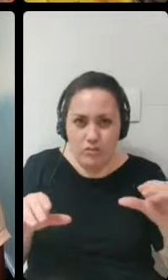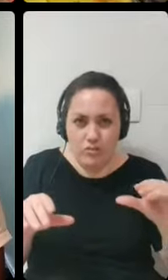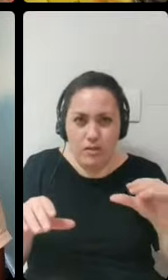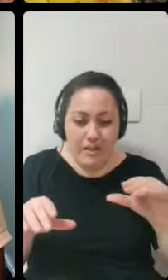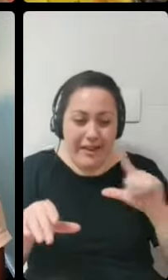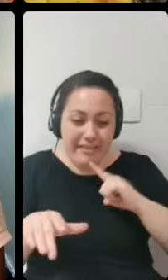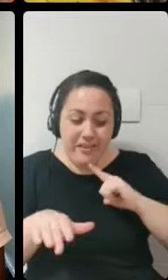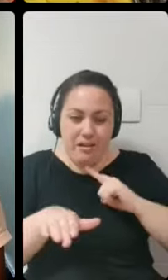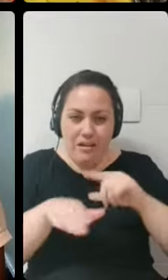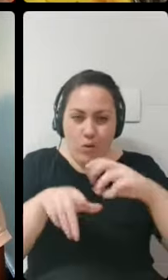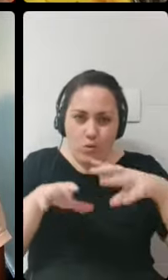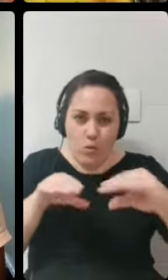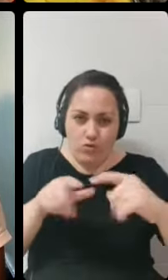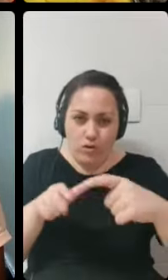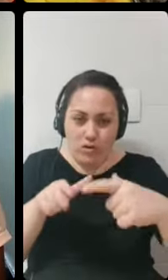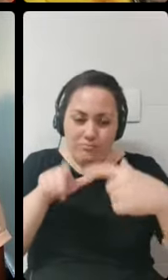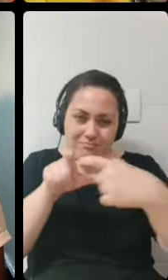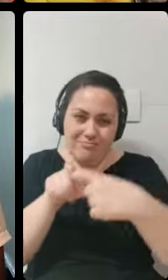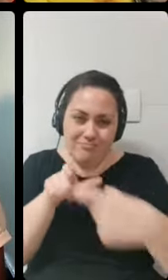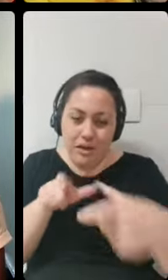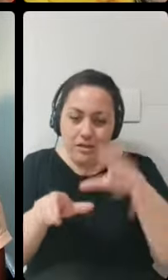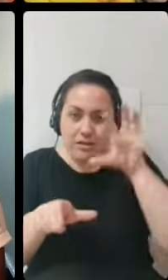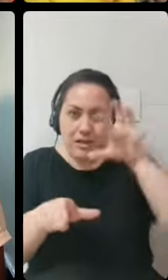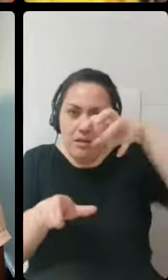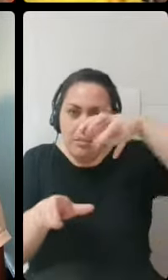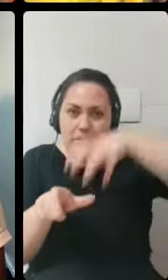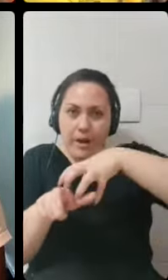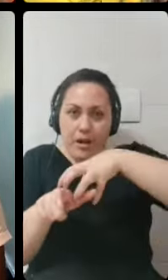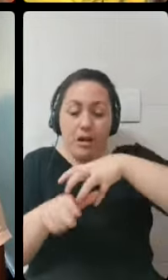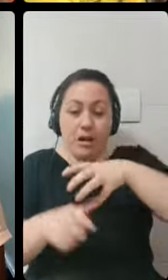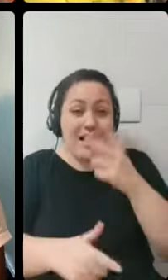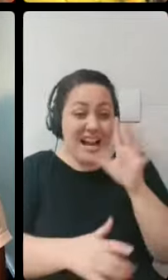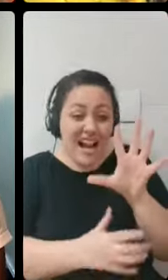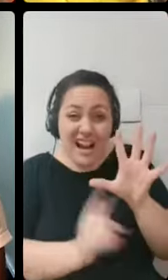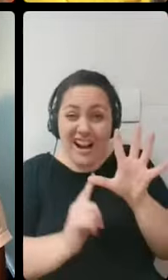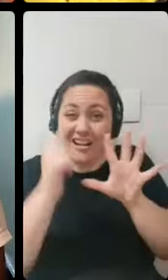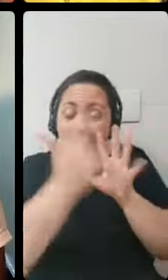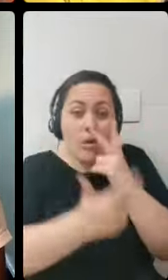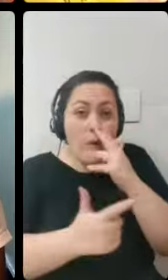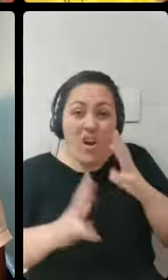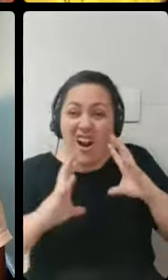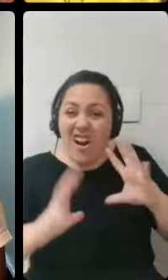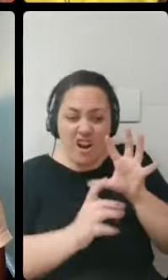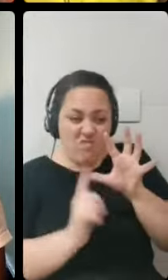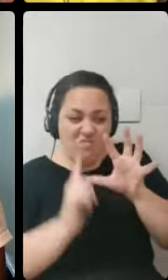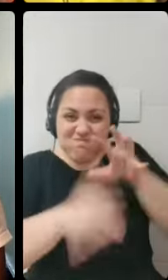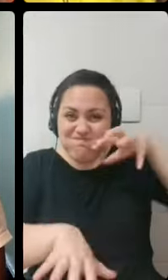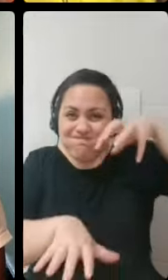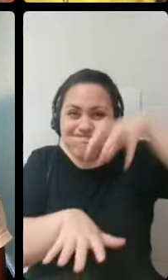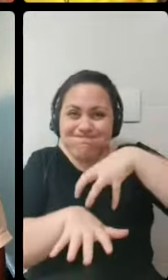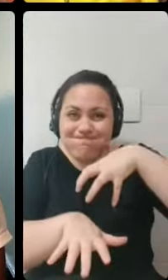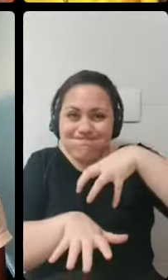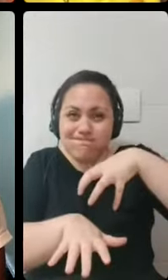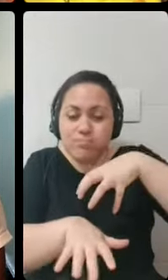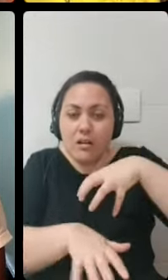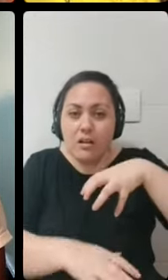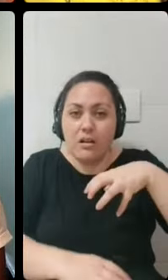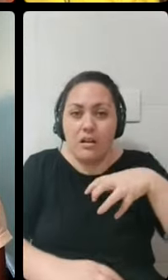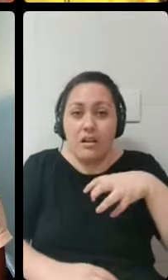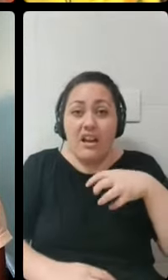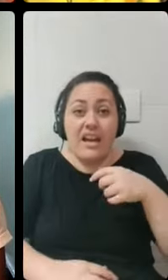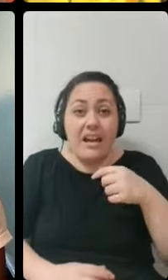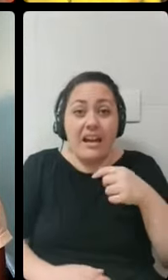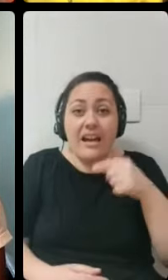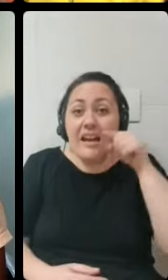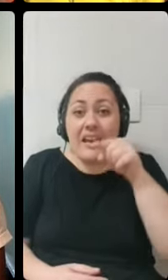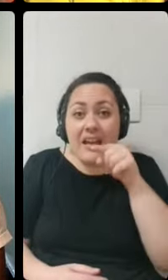era do tamanho da minha mão, a aranha. Tipo assim, ó, certo no travesseiro dele. E ele tinha deixado o dia inteiro o protetor fechado,